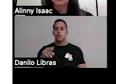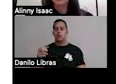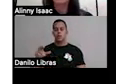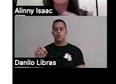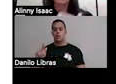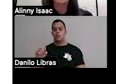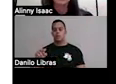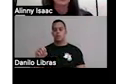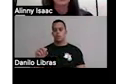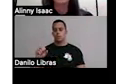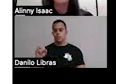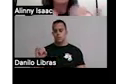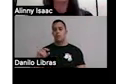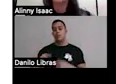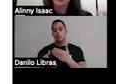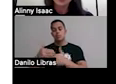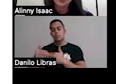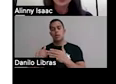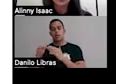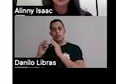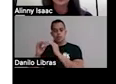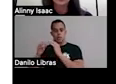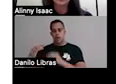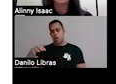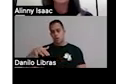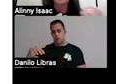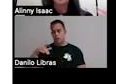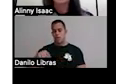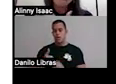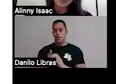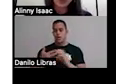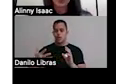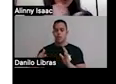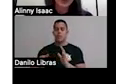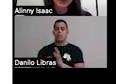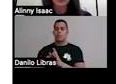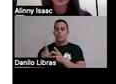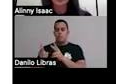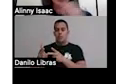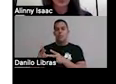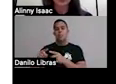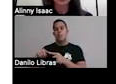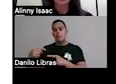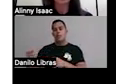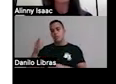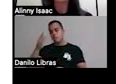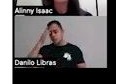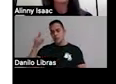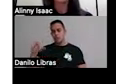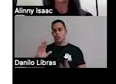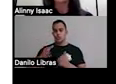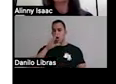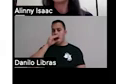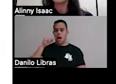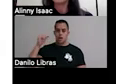neurogênese tardiamente em áreas cerebrais que mantém nessa característica mesmo após o indivíduo, né, já adulto.